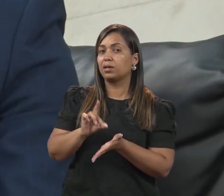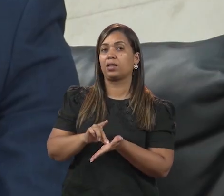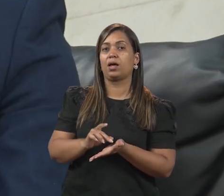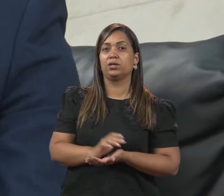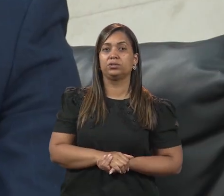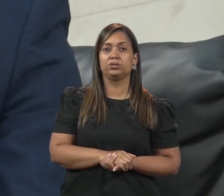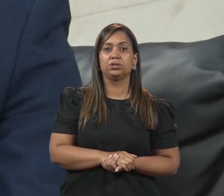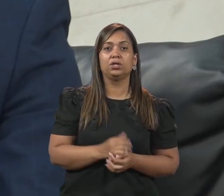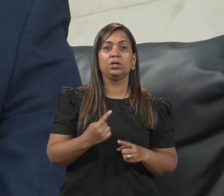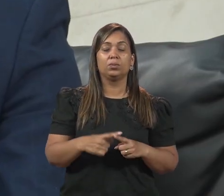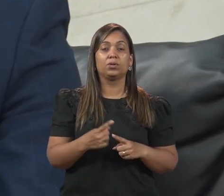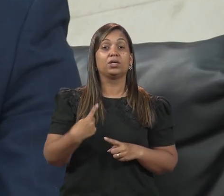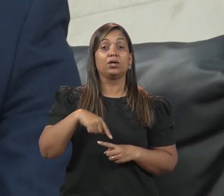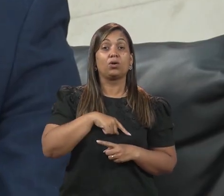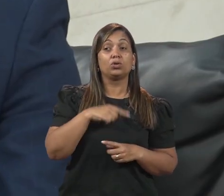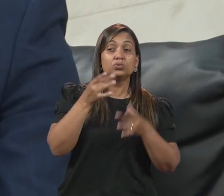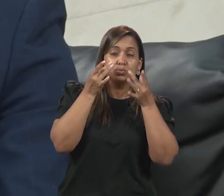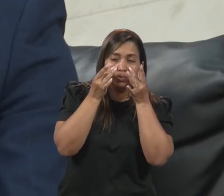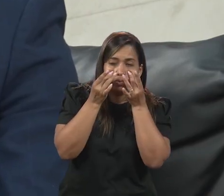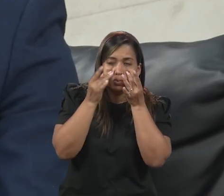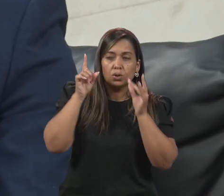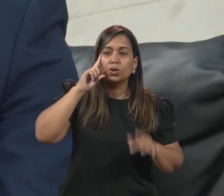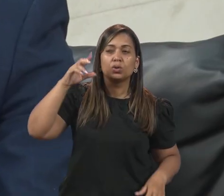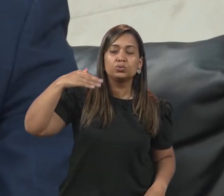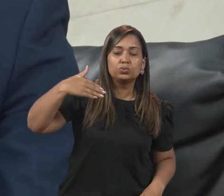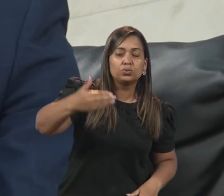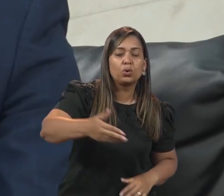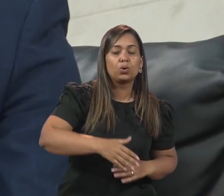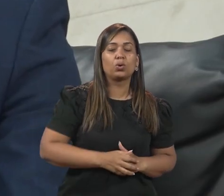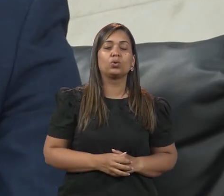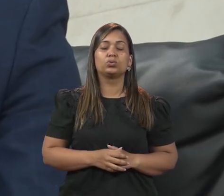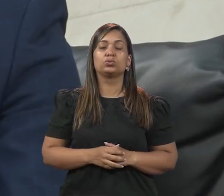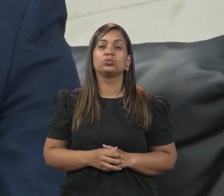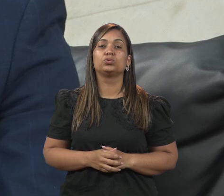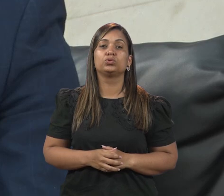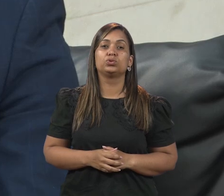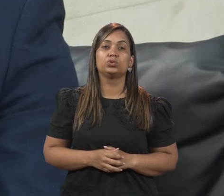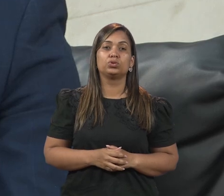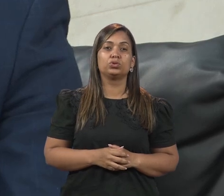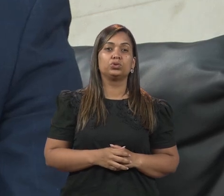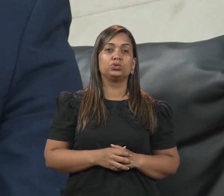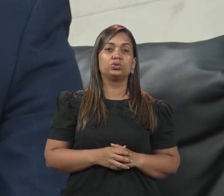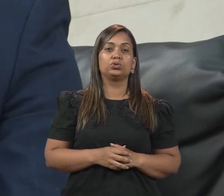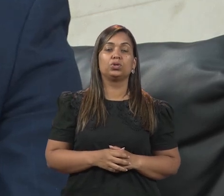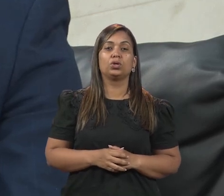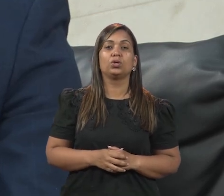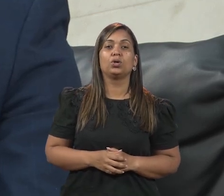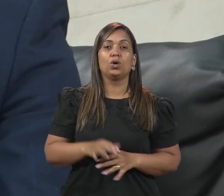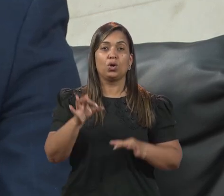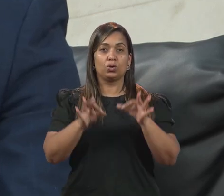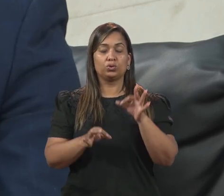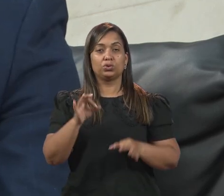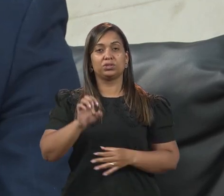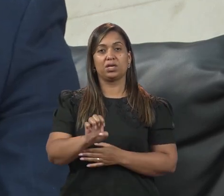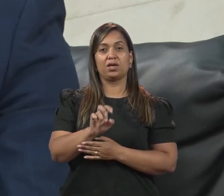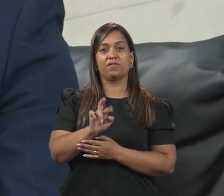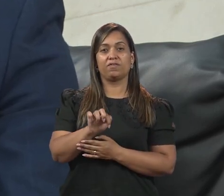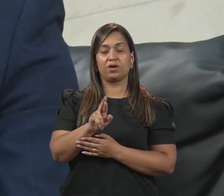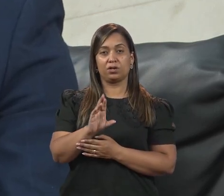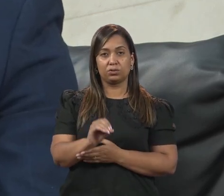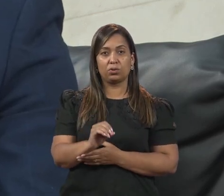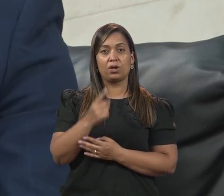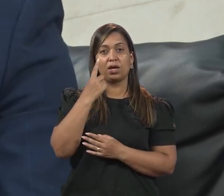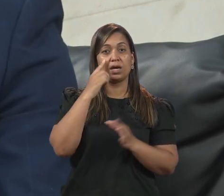perto, porque nós presenciamos todos os dias, tanto o promotor quanto o doutor juiz Evandro Pelarim,